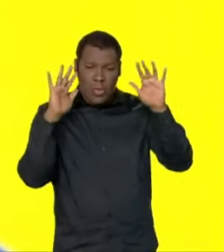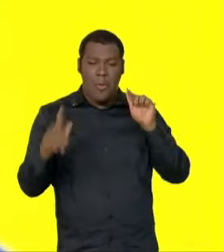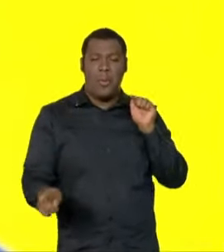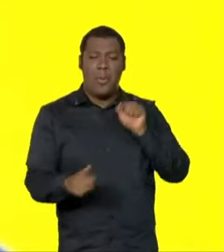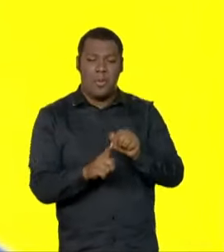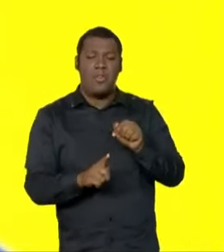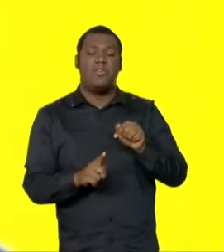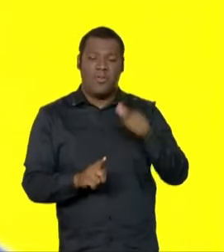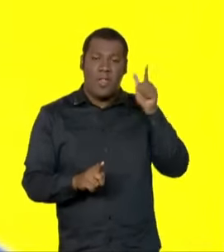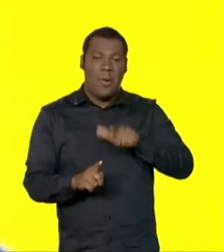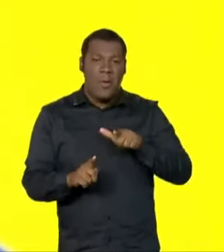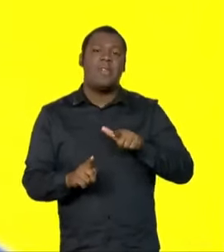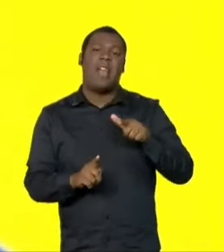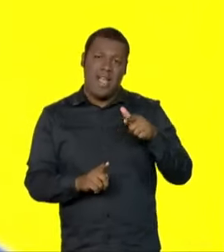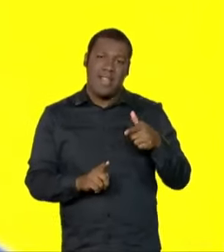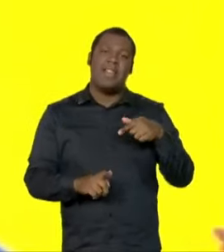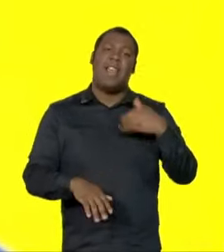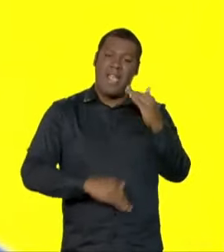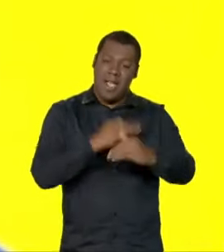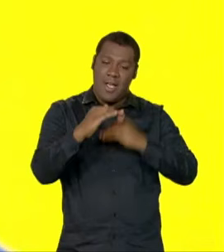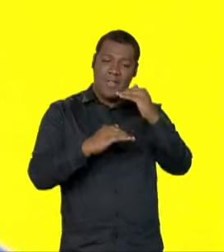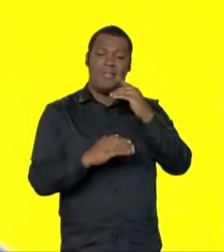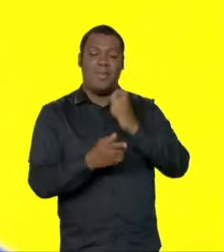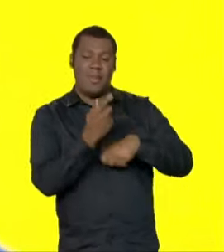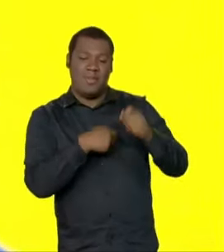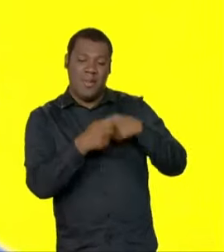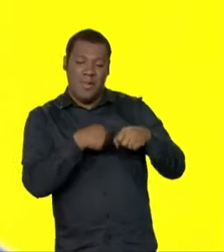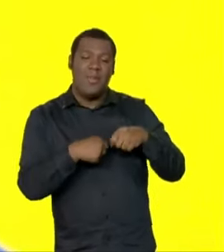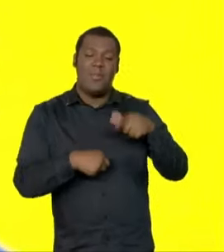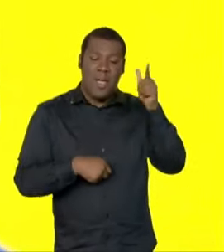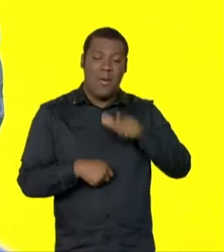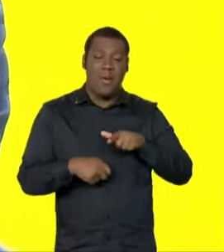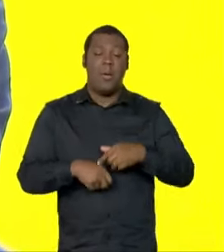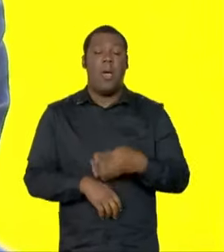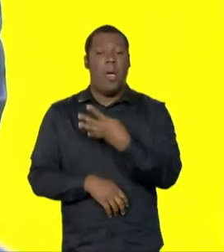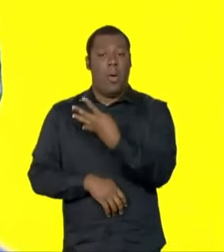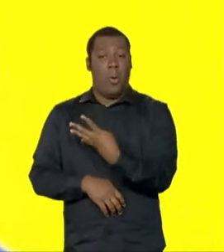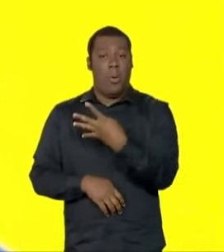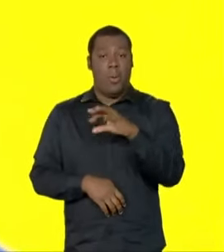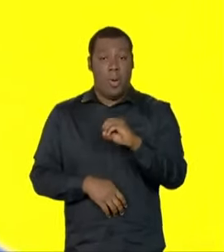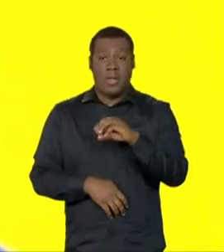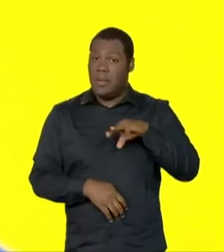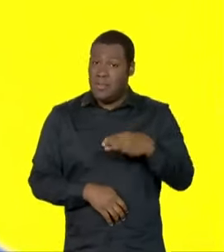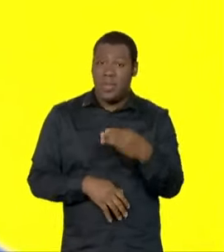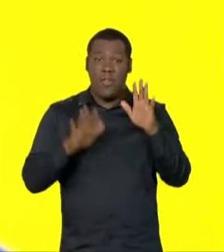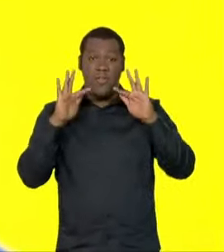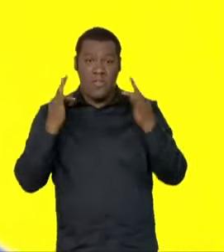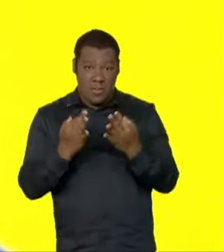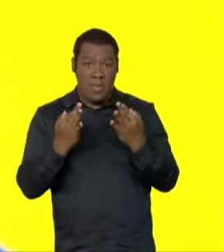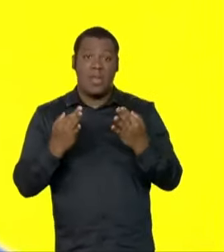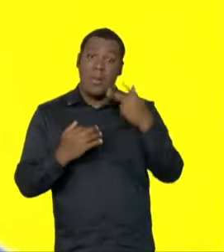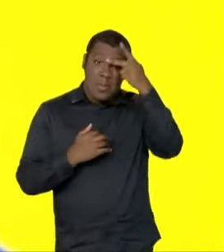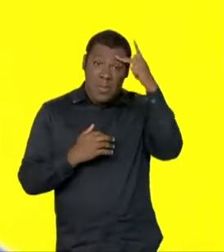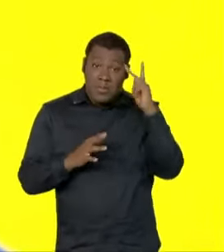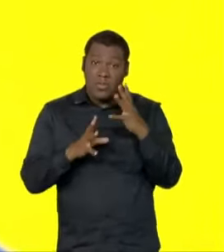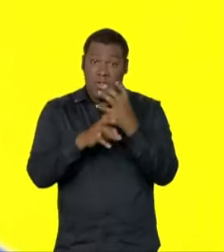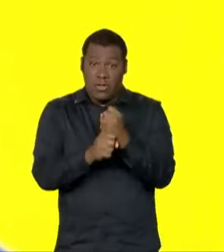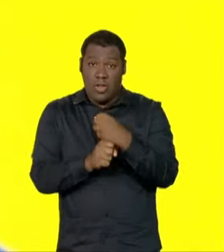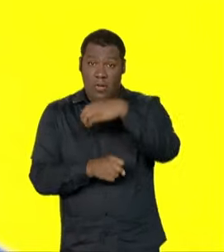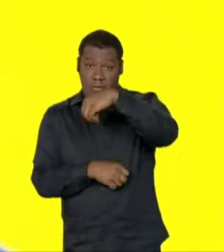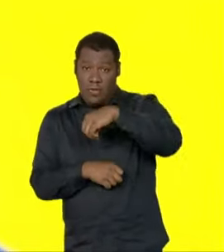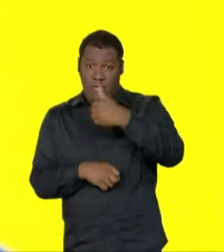desenvolvimento econômico. Atualmente, 41 milhões de famílias, aproximadamente 91 milhões de pessoas,